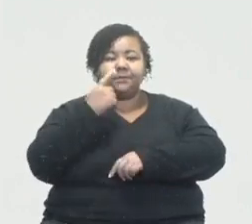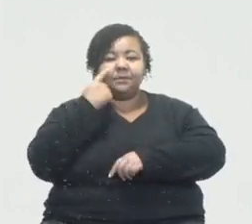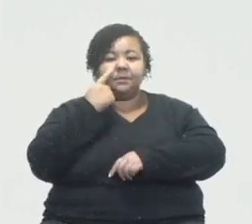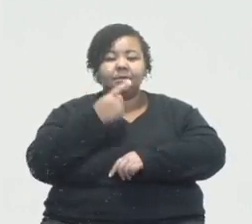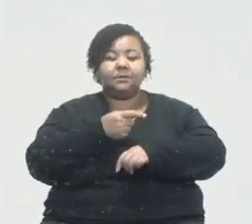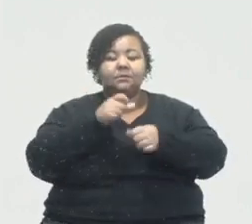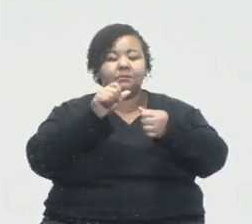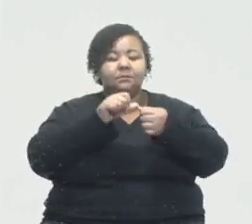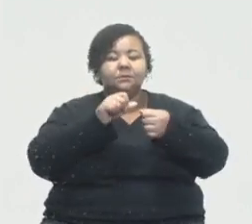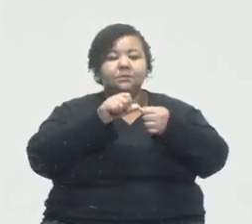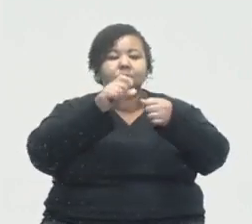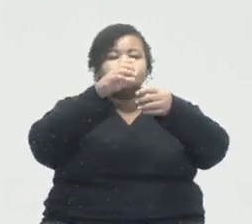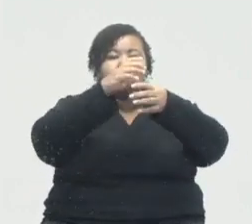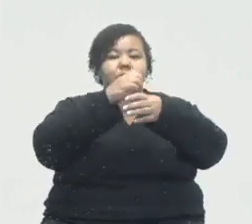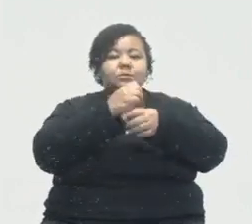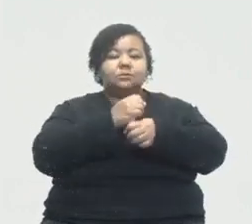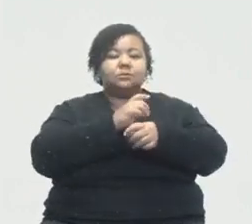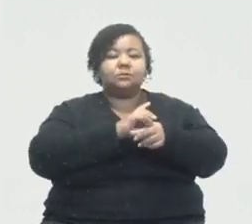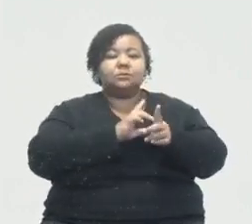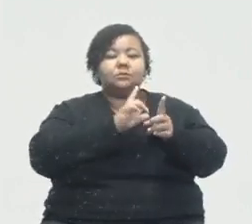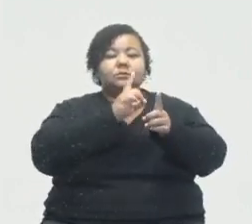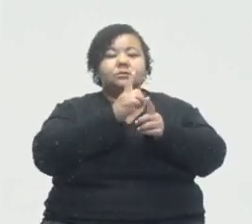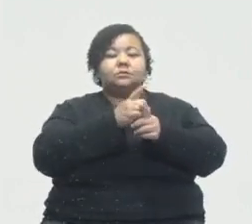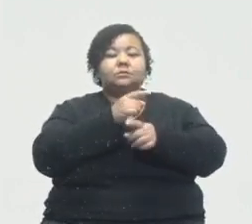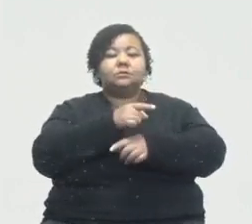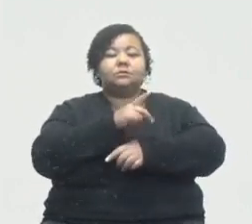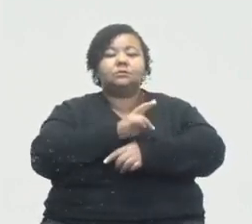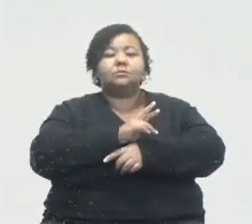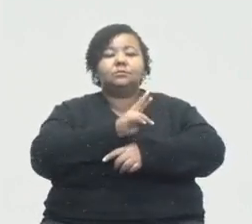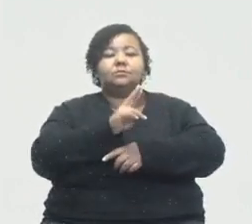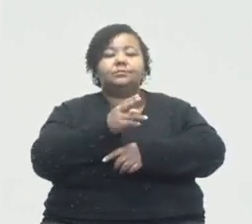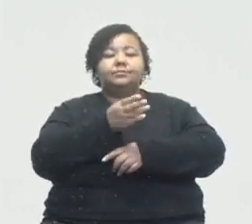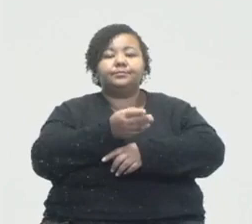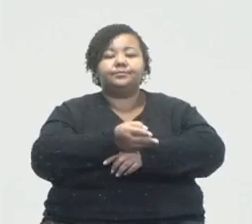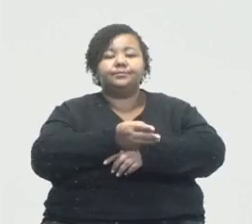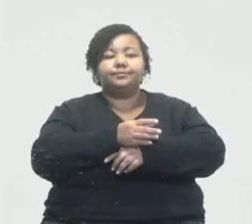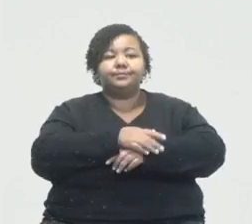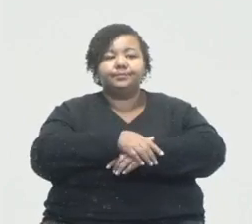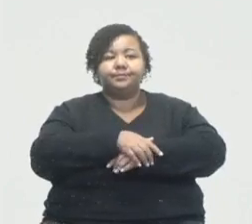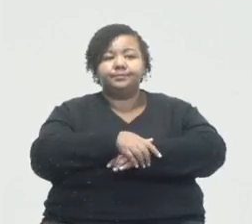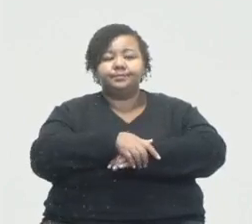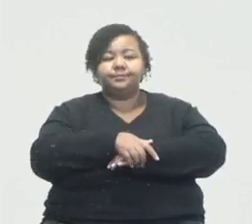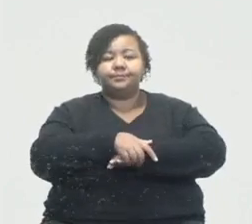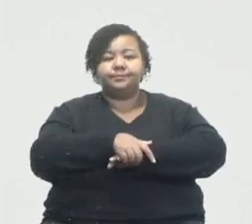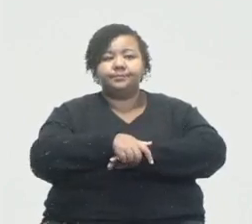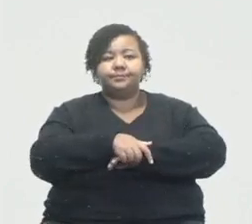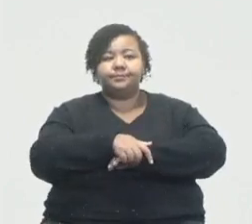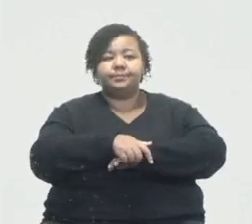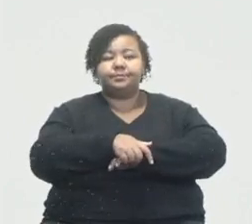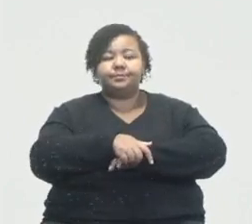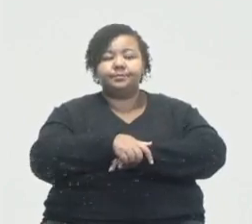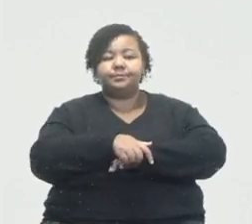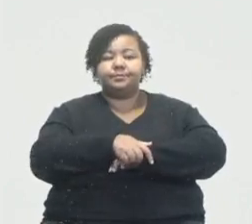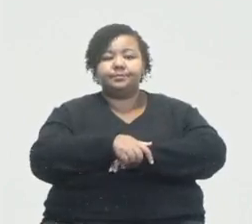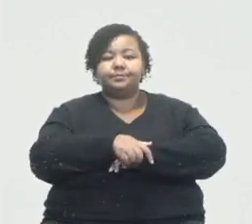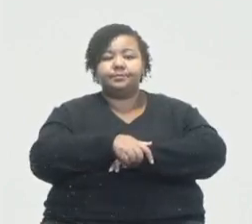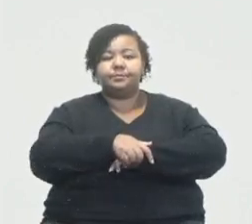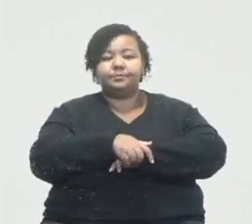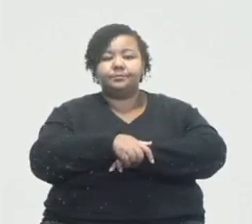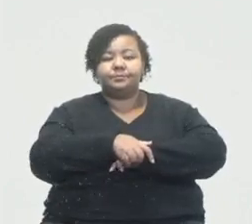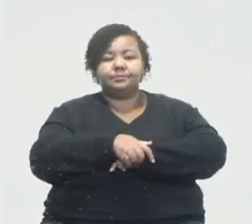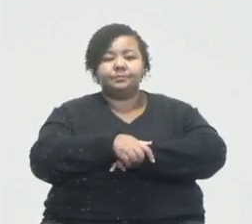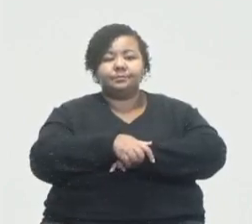os procedimentos, encontraremos o seguinte sistema de equações lineares.